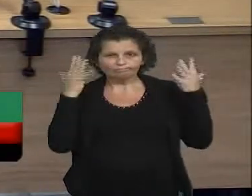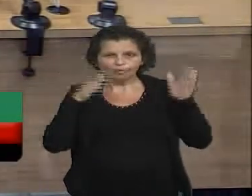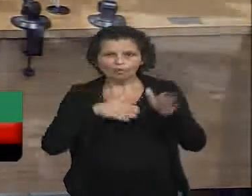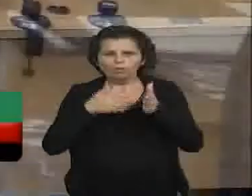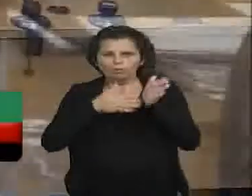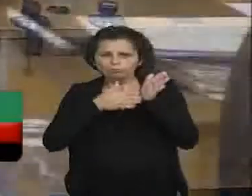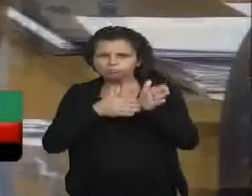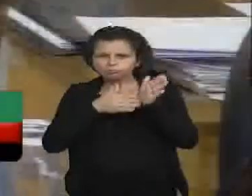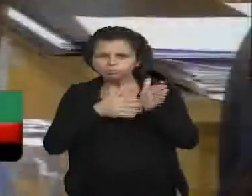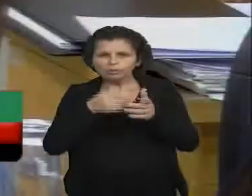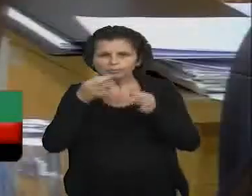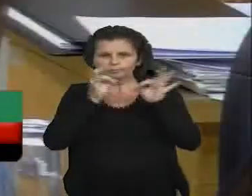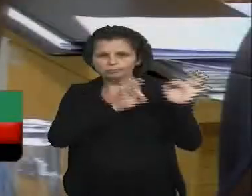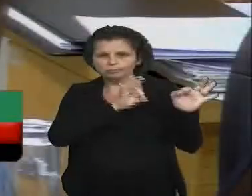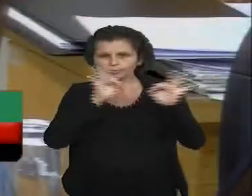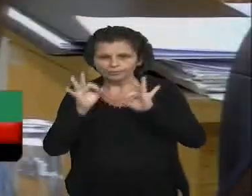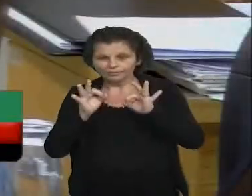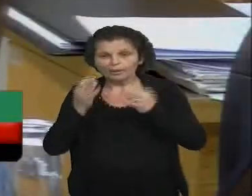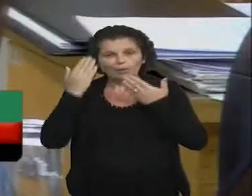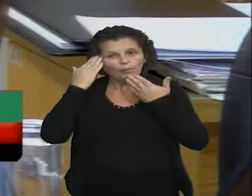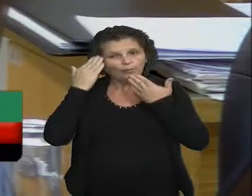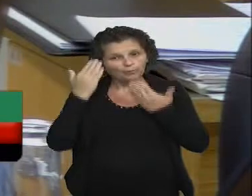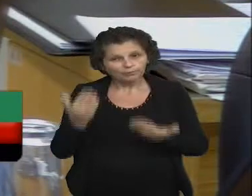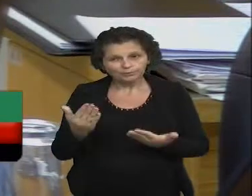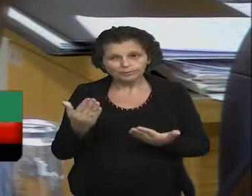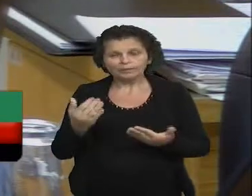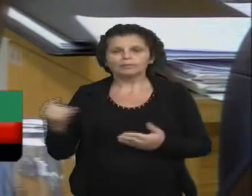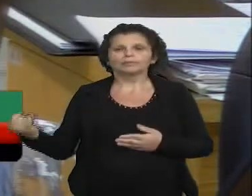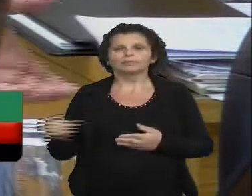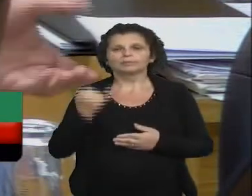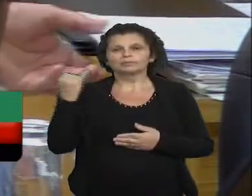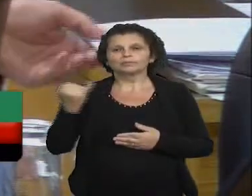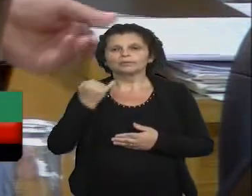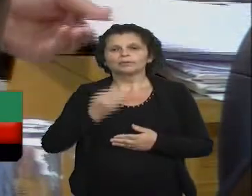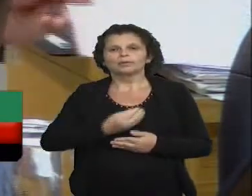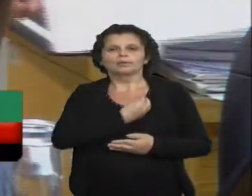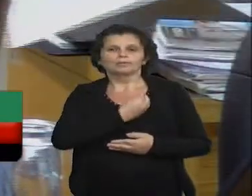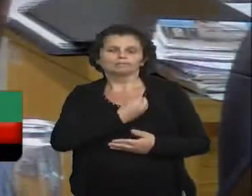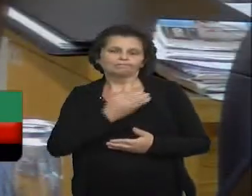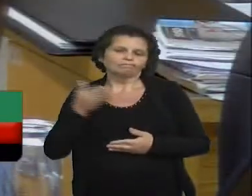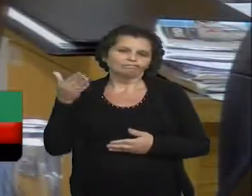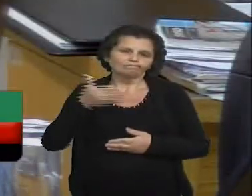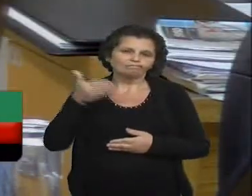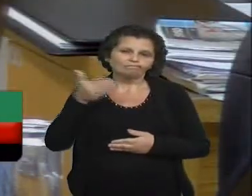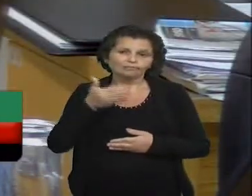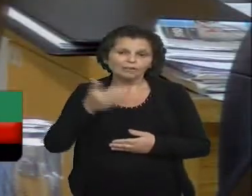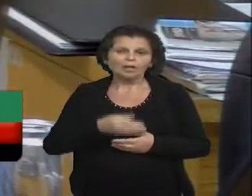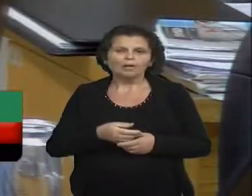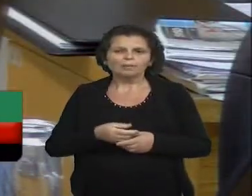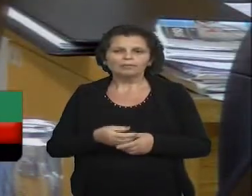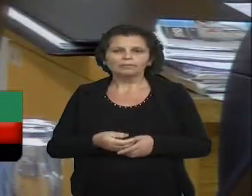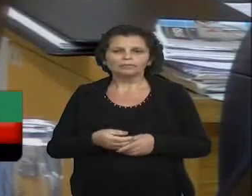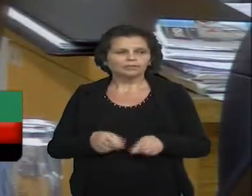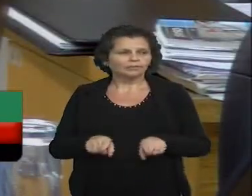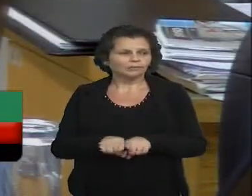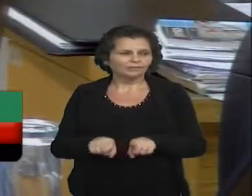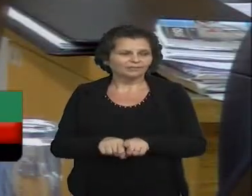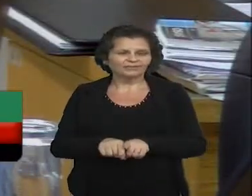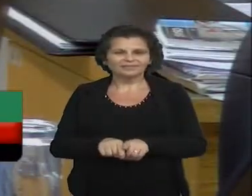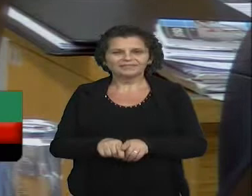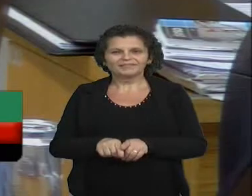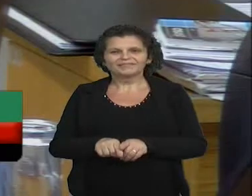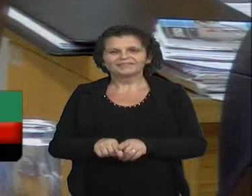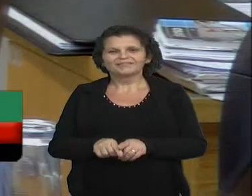acompanham essa sessão. Muito obrigado. É importante a presença de vocês para que vocês acompanhem o trabalho